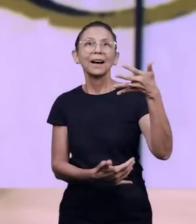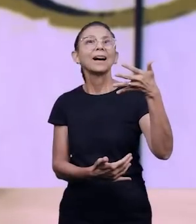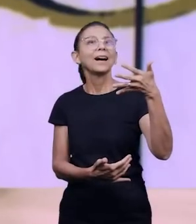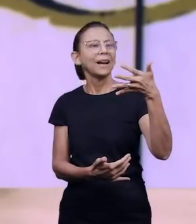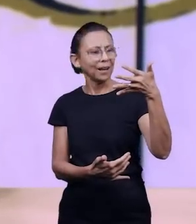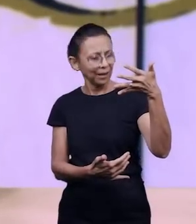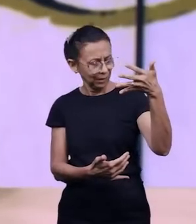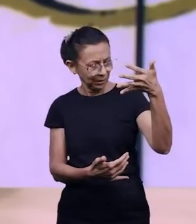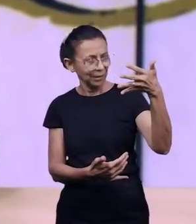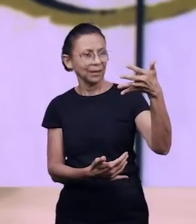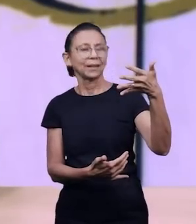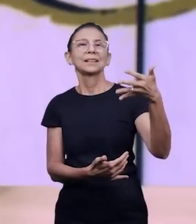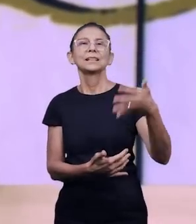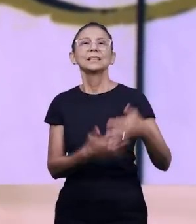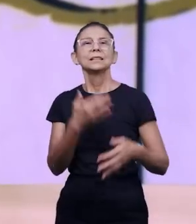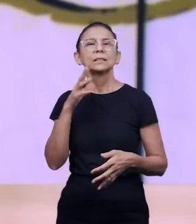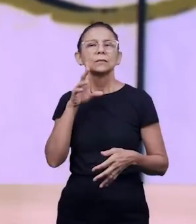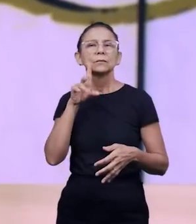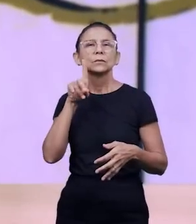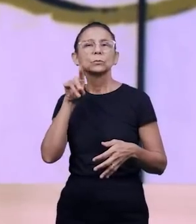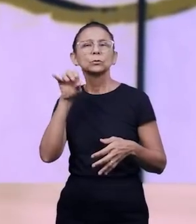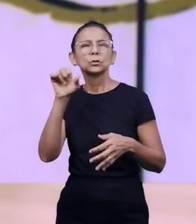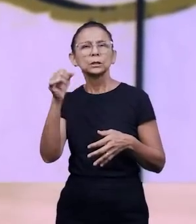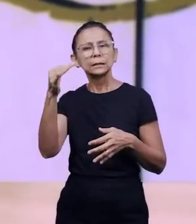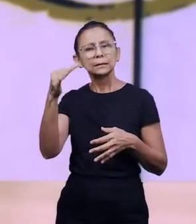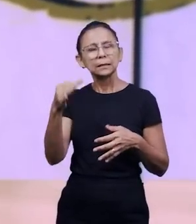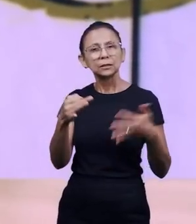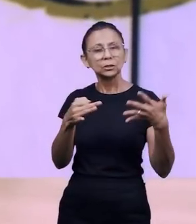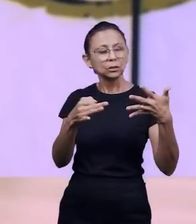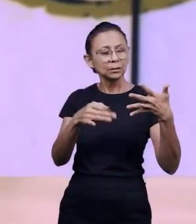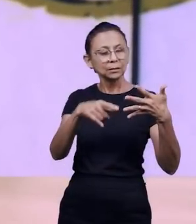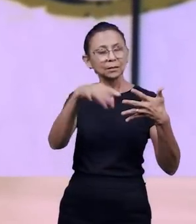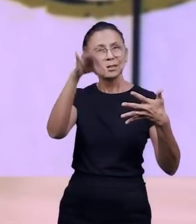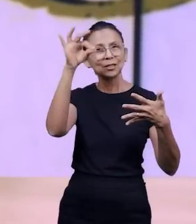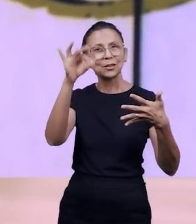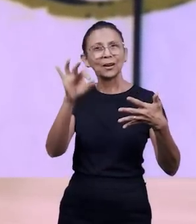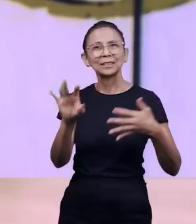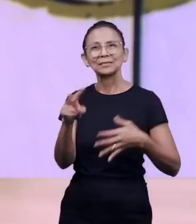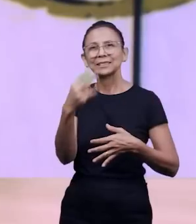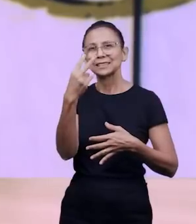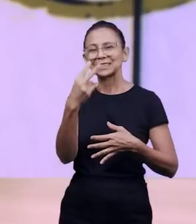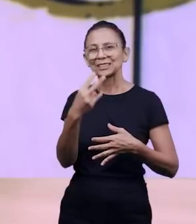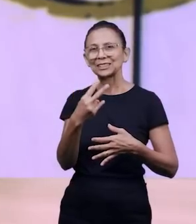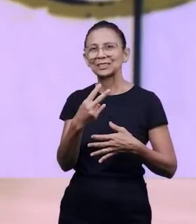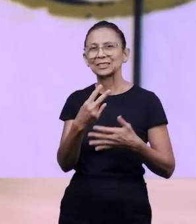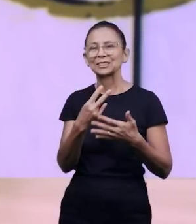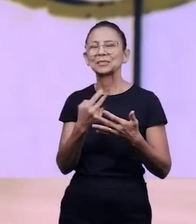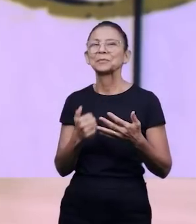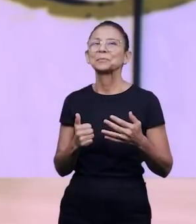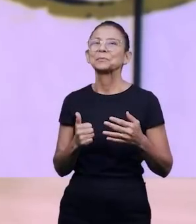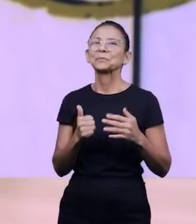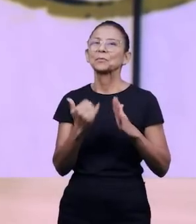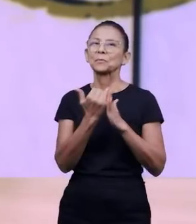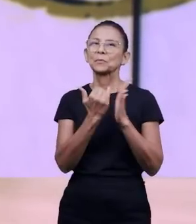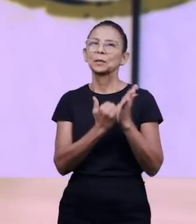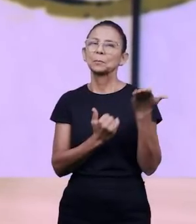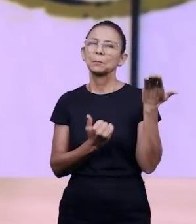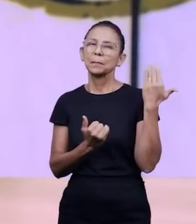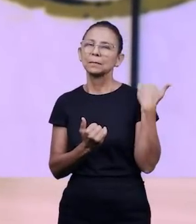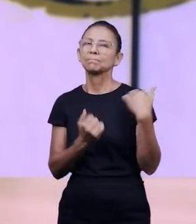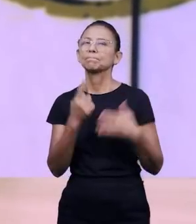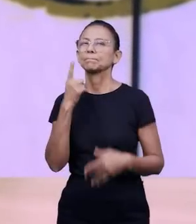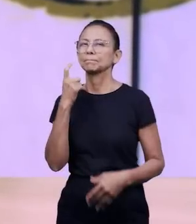assista, entra lá dentro da plataforma, dentro do canal da Igreja Cristã Maranata no YouTube, lá dentro, naquela lupinha você coloca